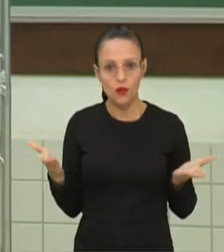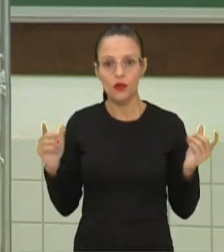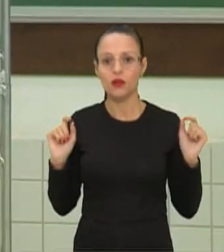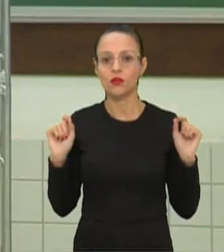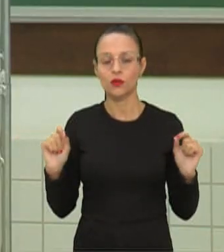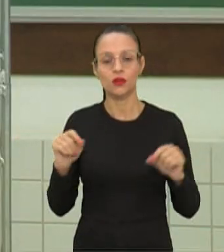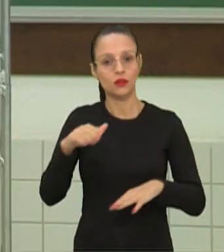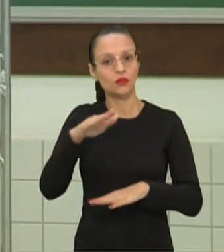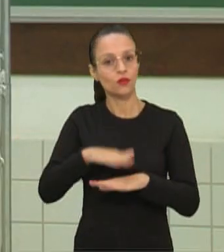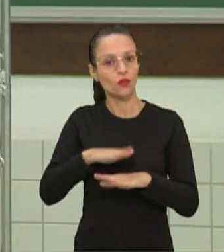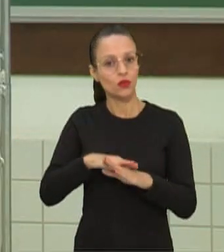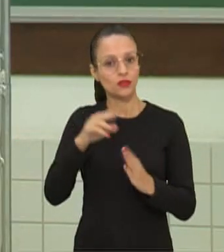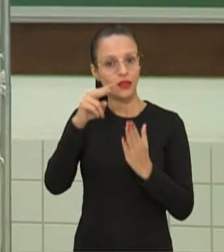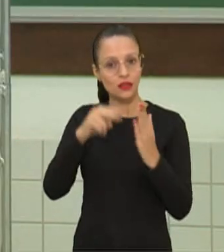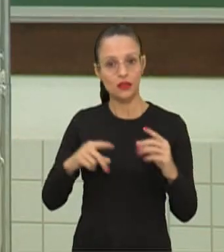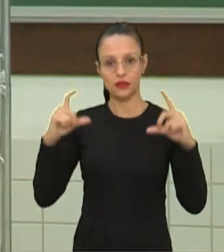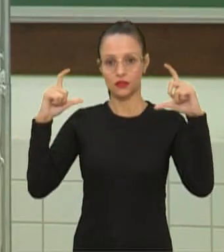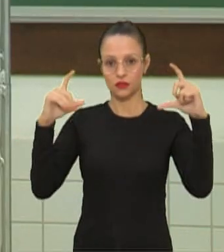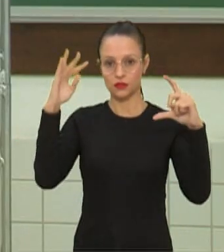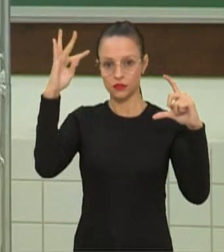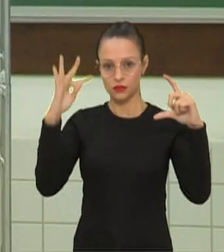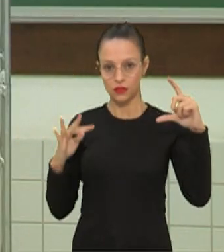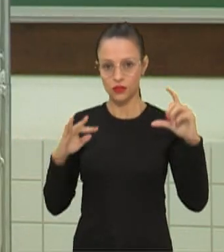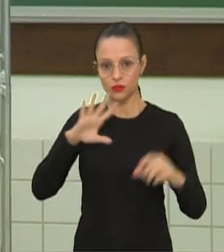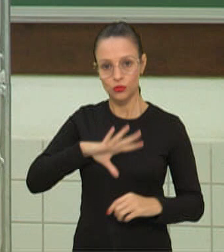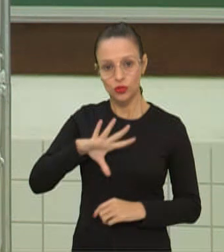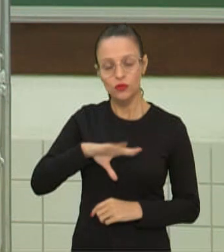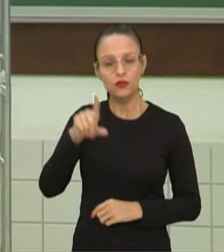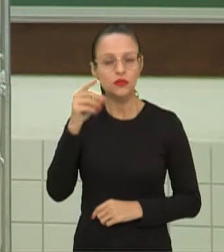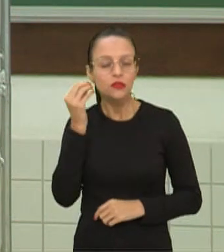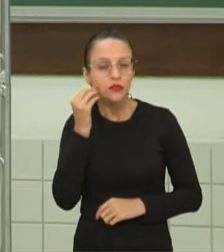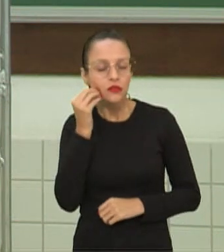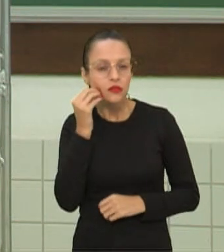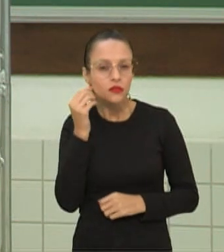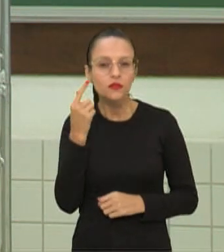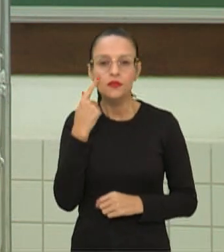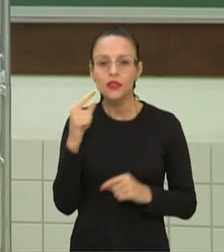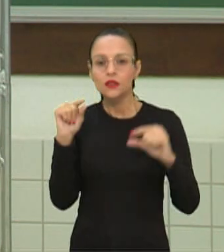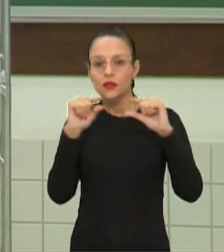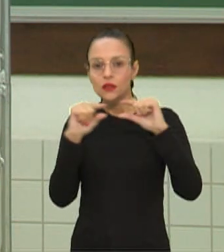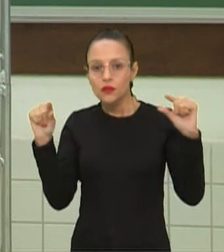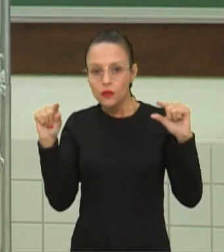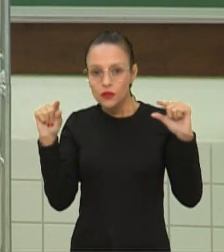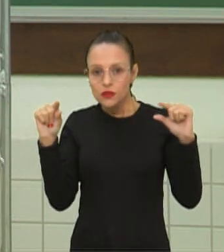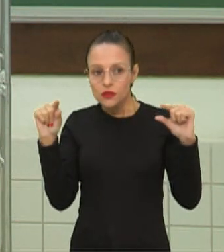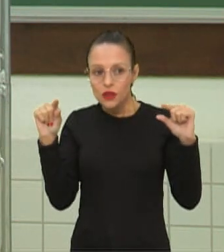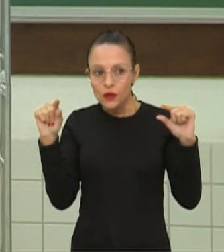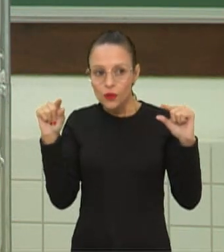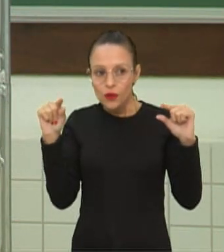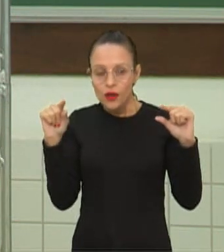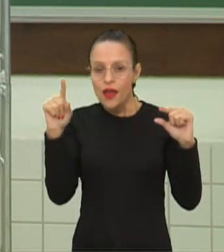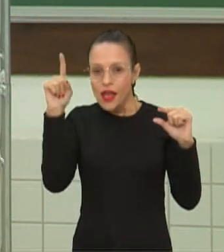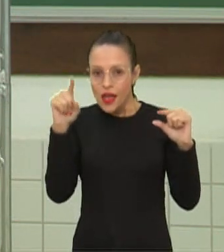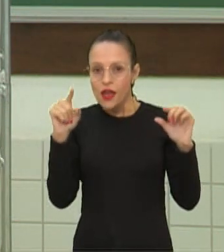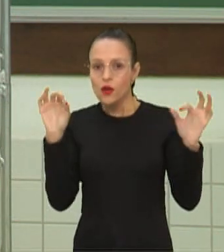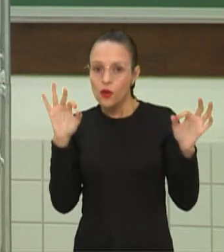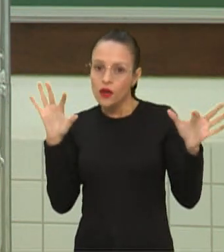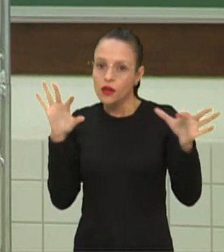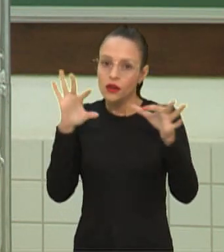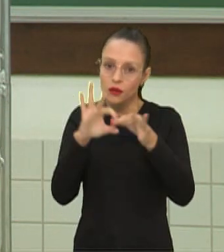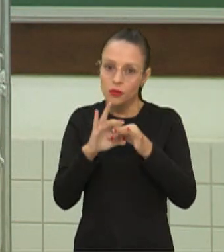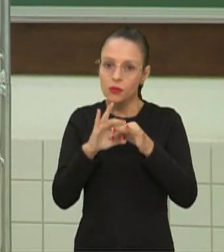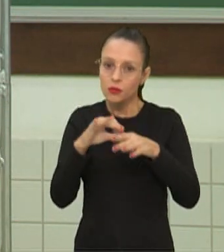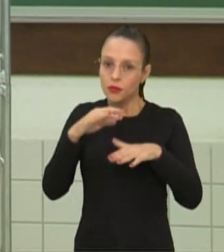que você leia essa situação problema e tente descobrir qual daquelas equações eu coloquei ali embaixo é a